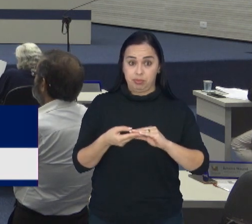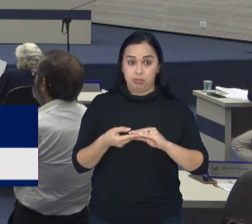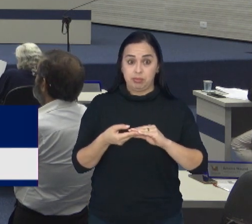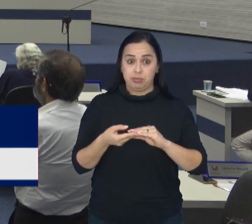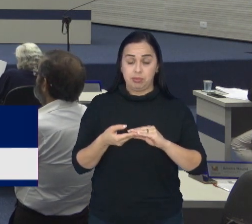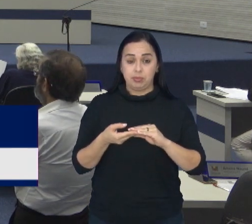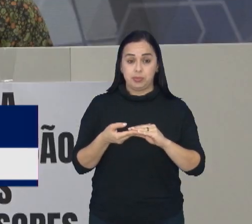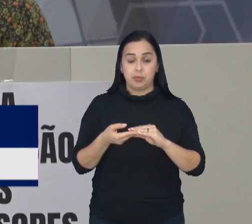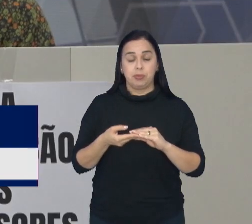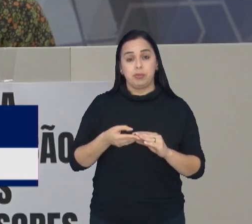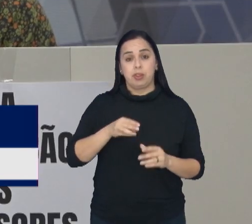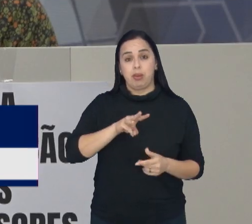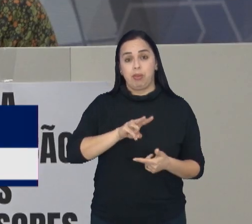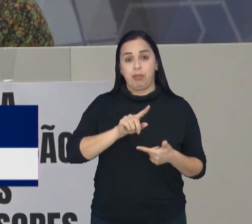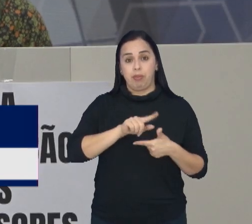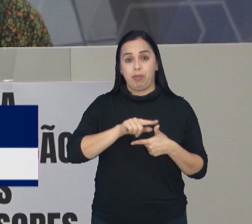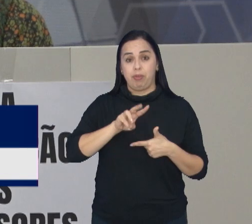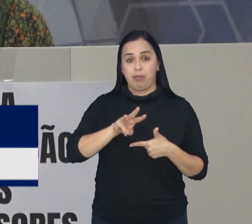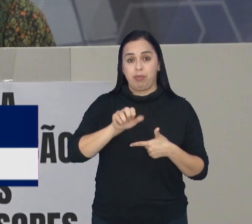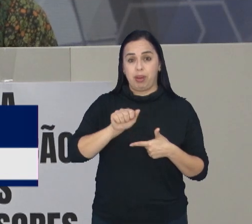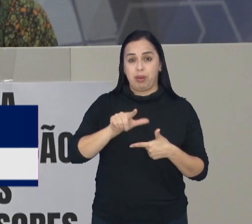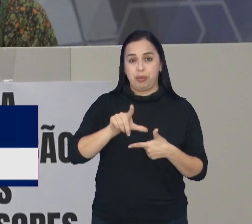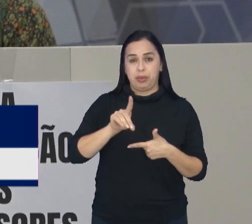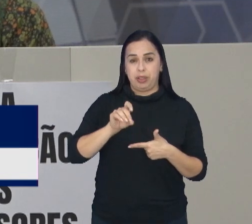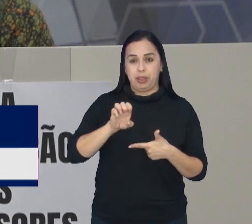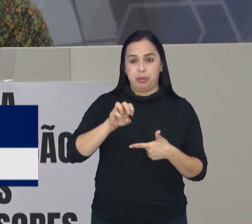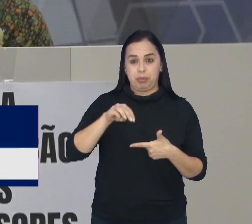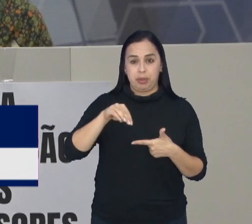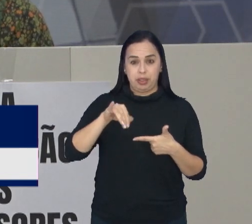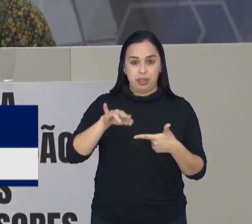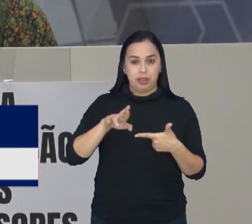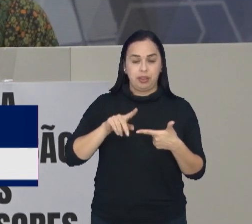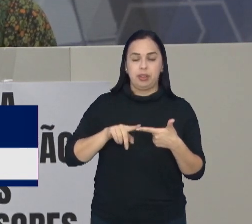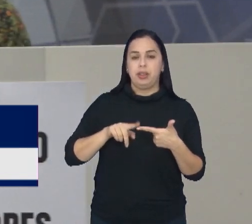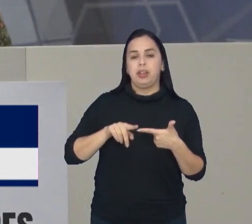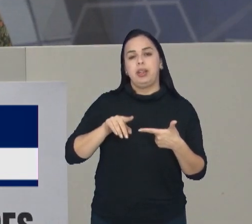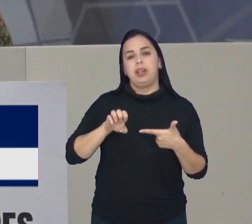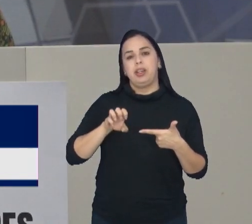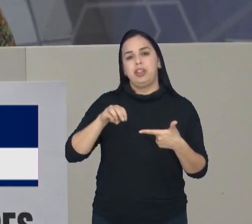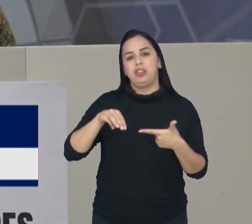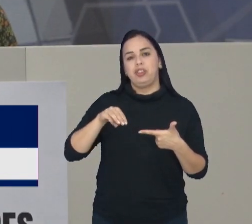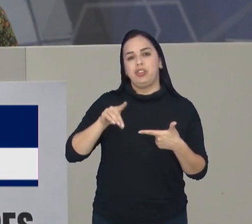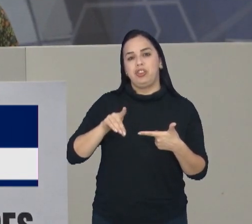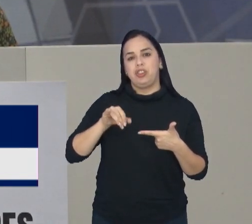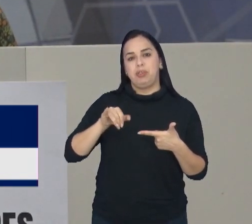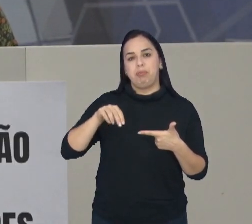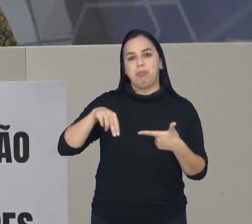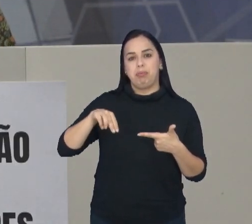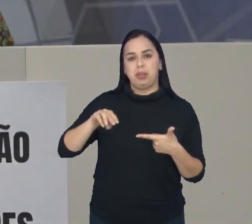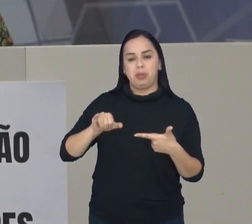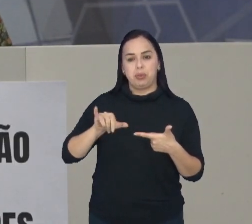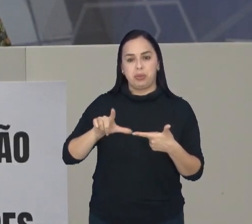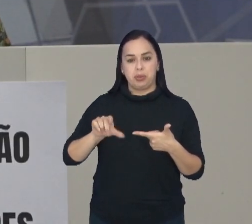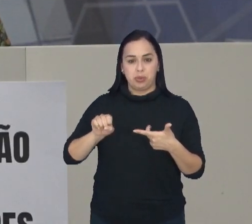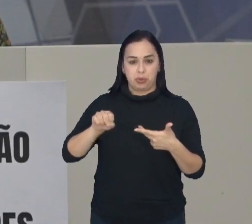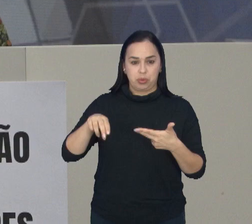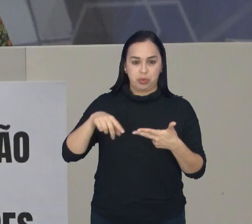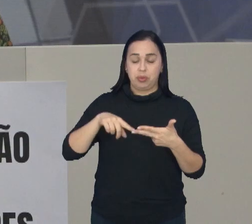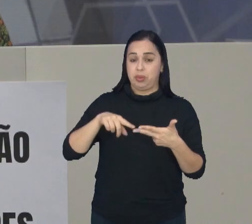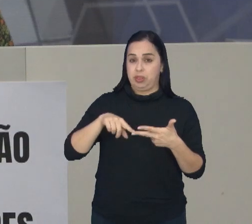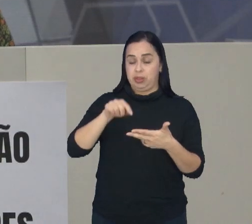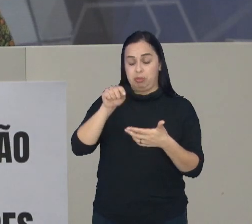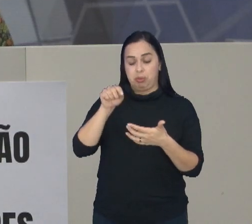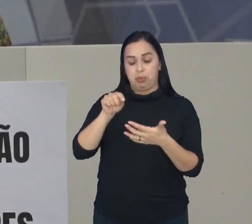o Valdemir, o Edmilson, Castrioto, Zetão, a Zelita, a Jéssica,